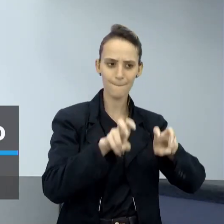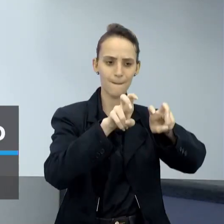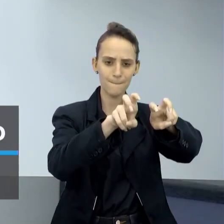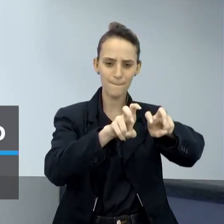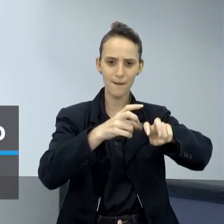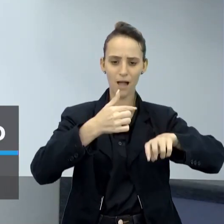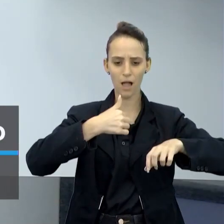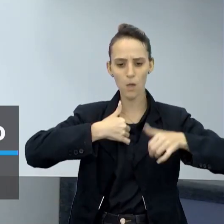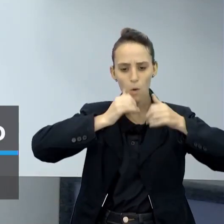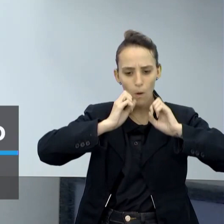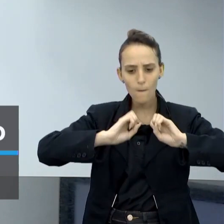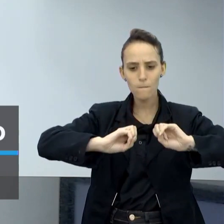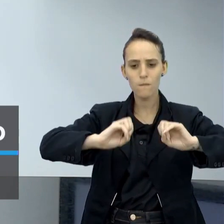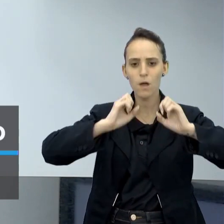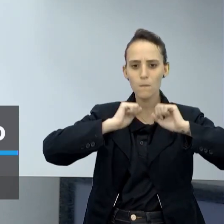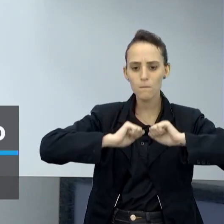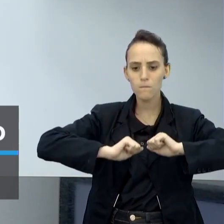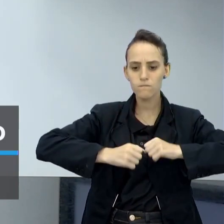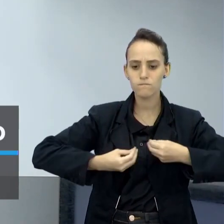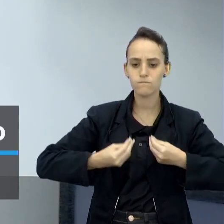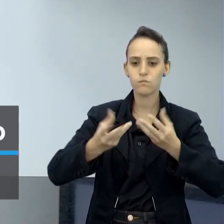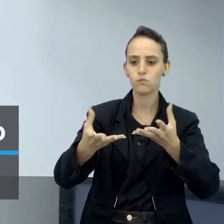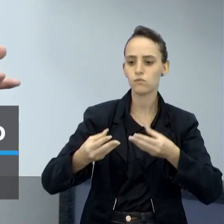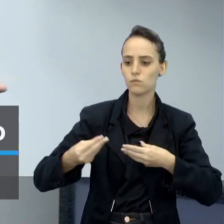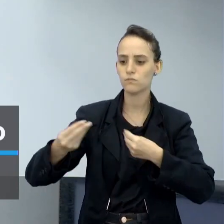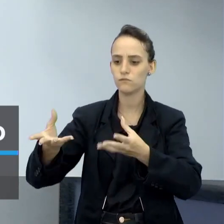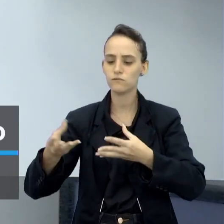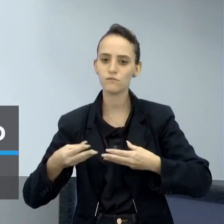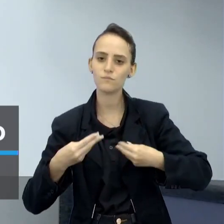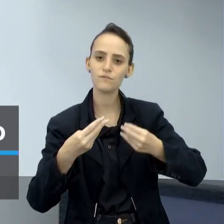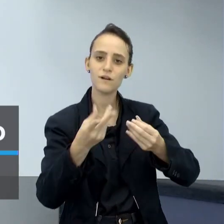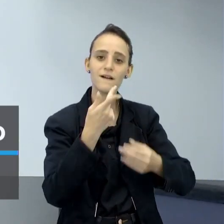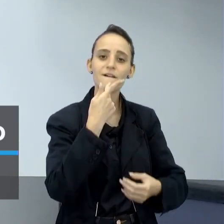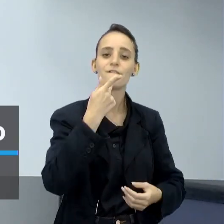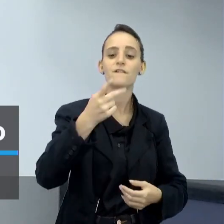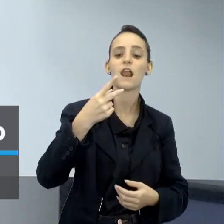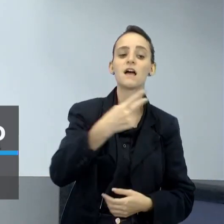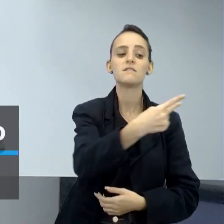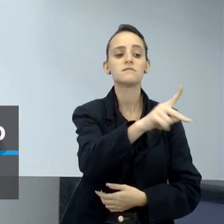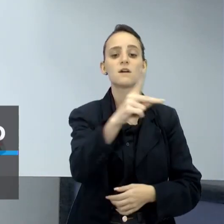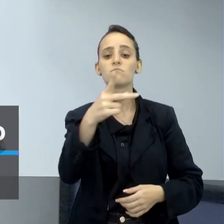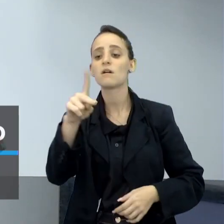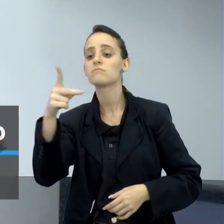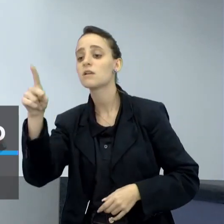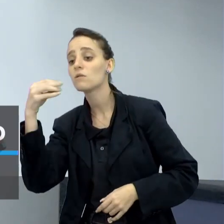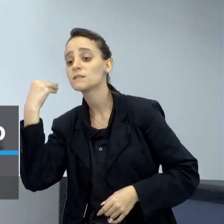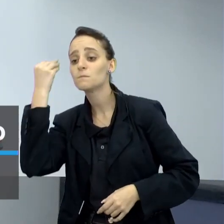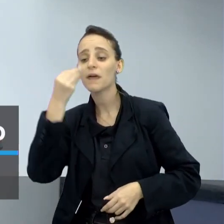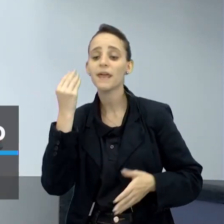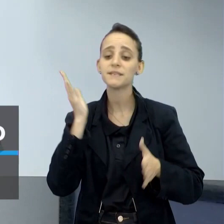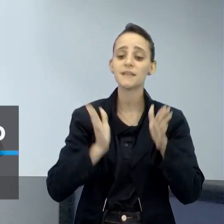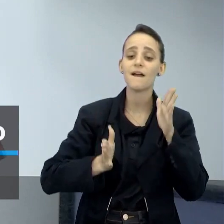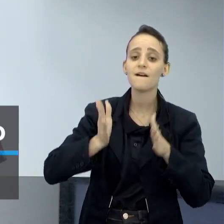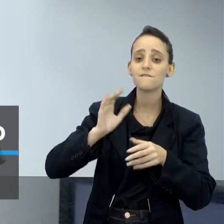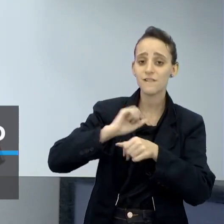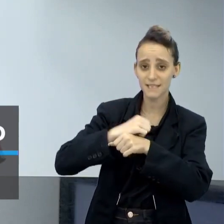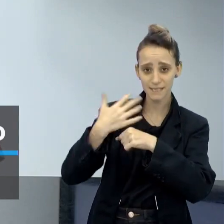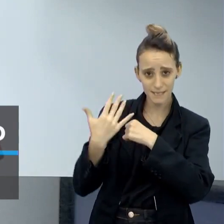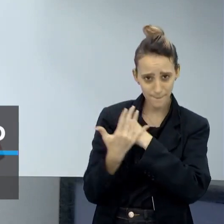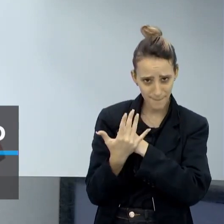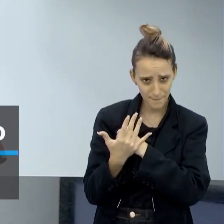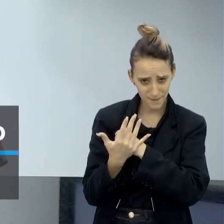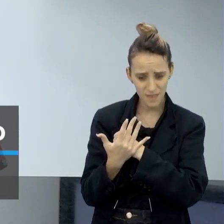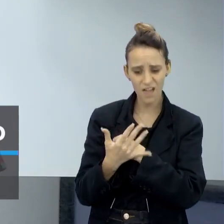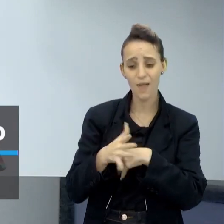compartilhada, como, por exemplo, as suas experiências com a pandemia. De acordo com cada vivência e